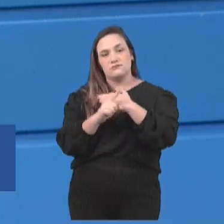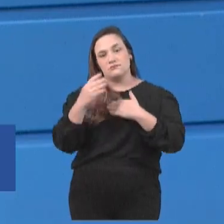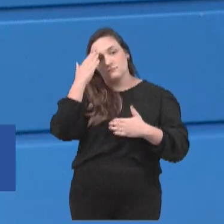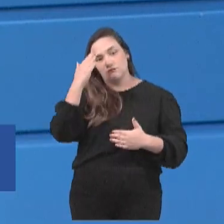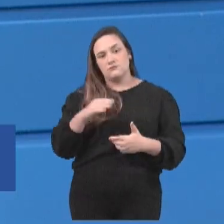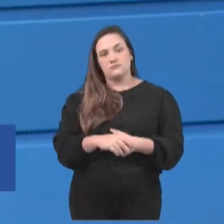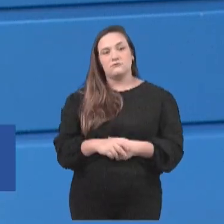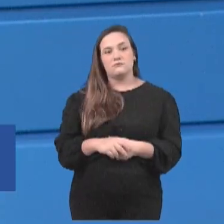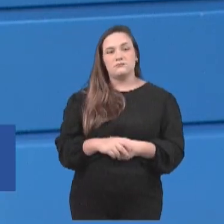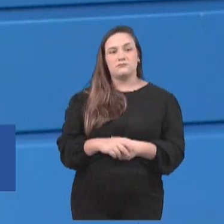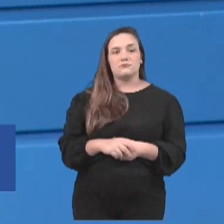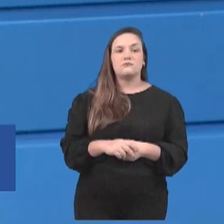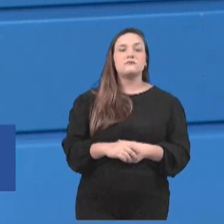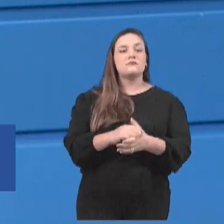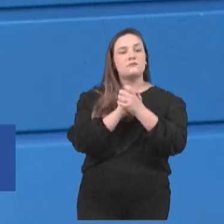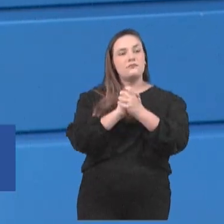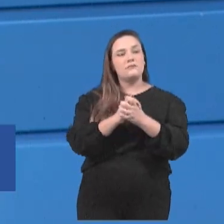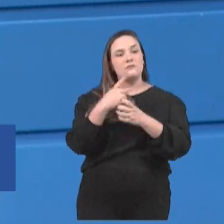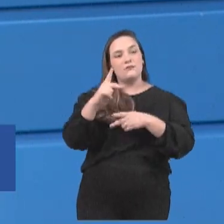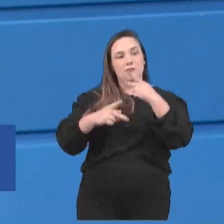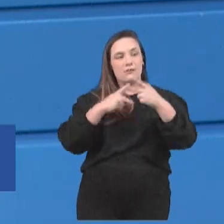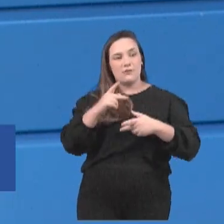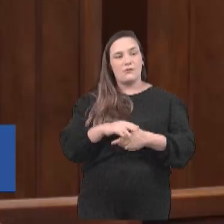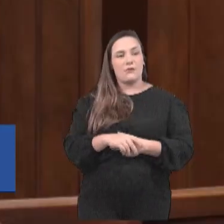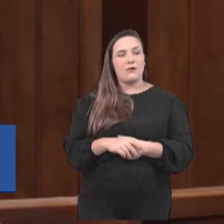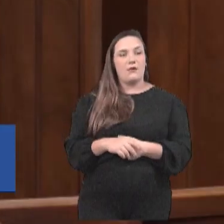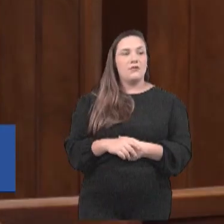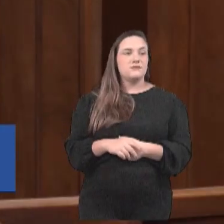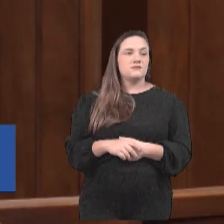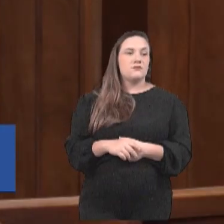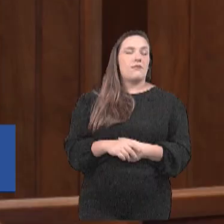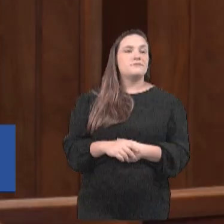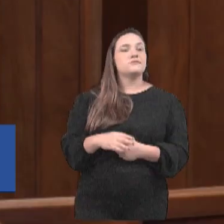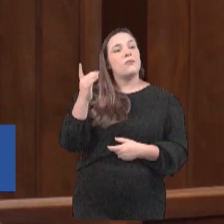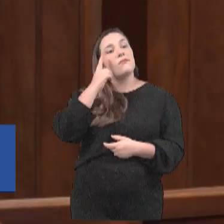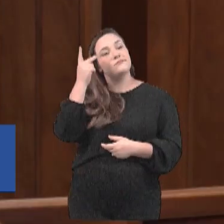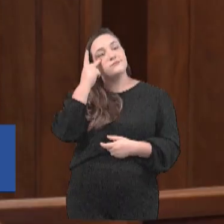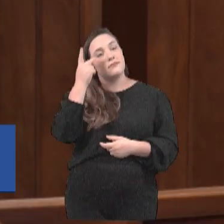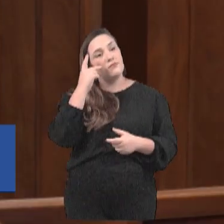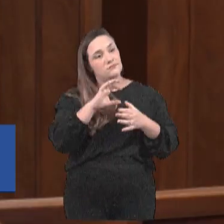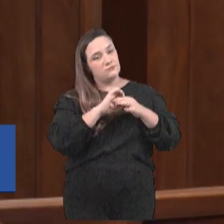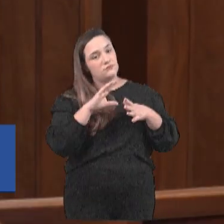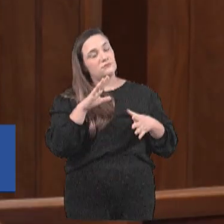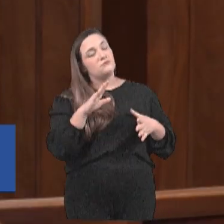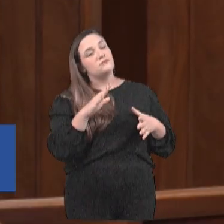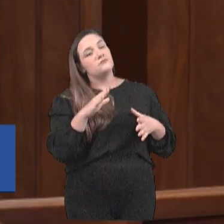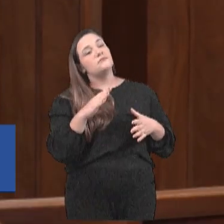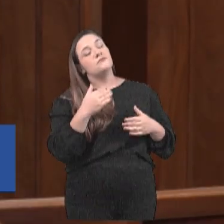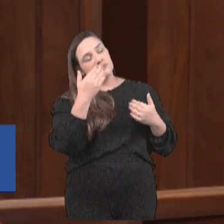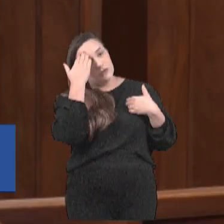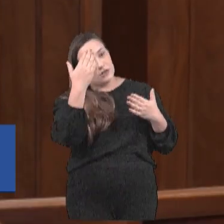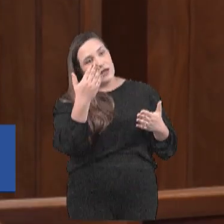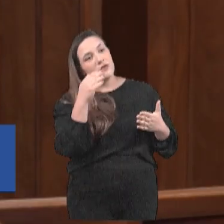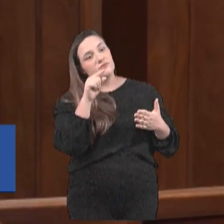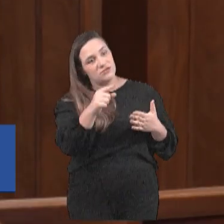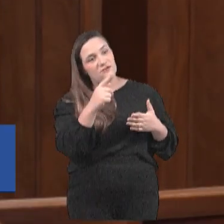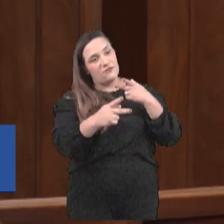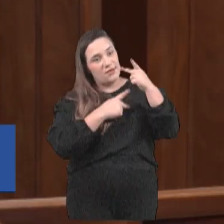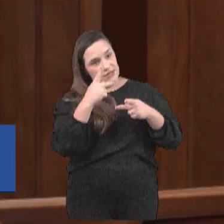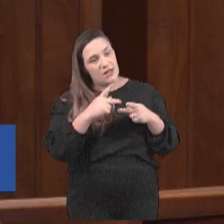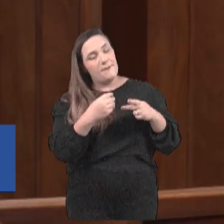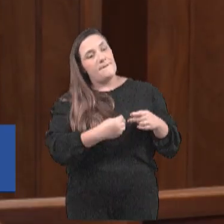reivindicação. Muito obrigado, parabéns pelo pronunciamento. Deputado Pedro Kemp, obrigado pela parte. Tem o nosso apoio, até